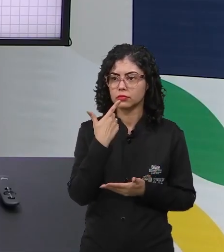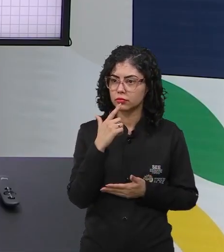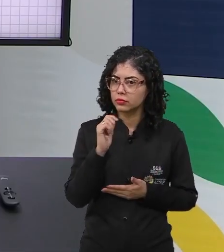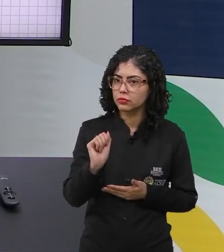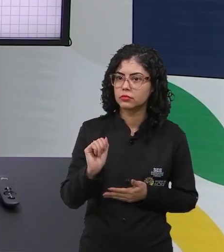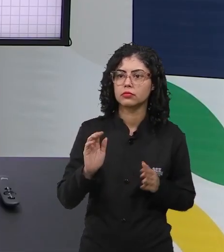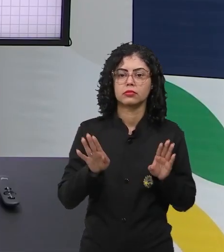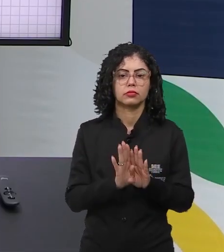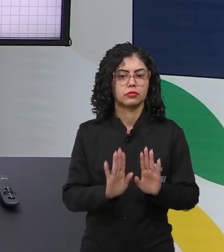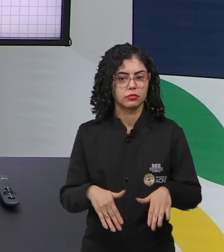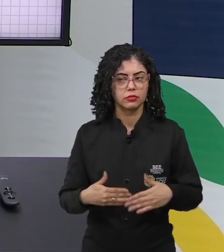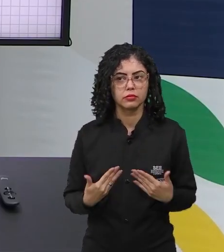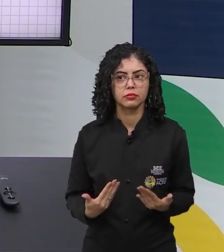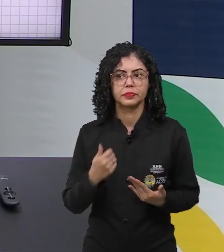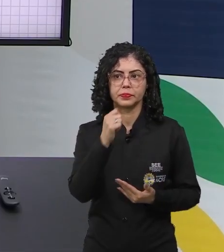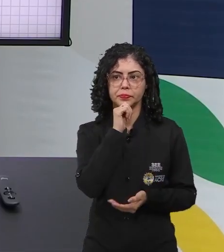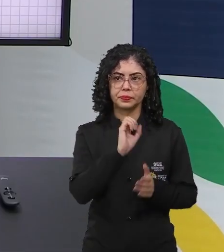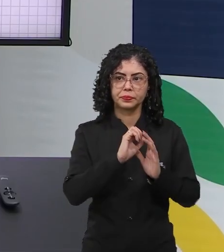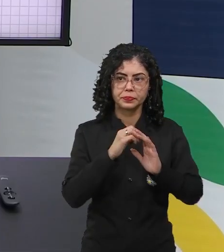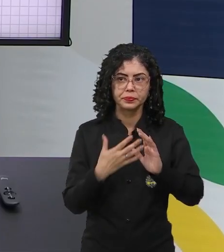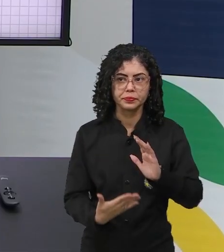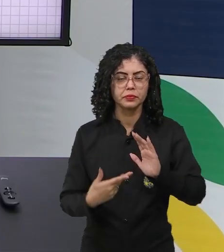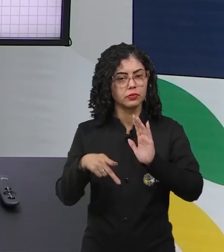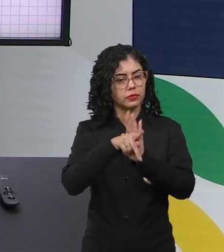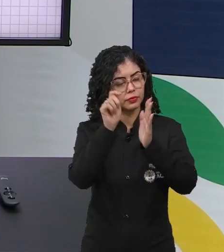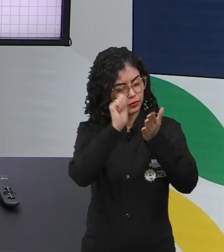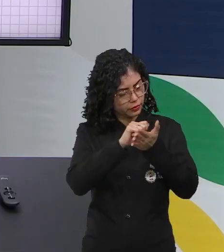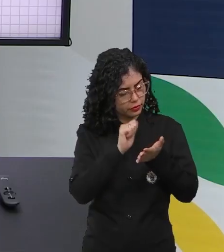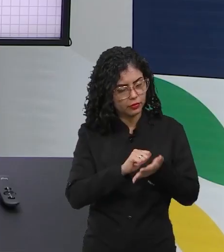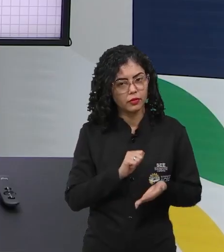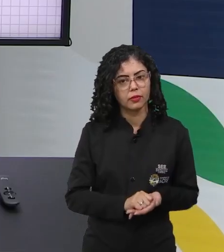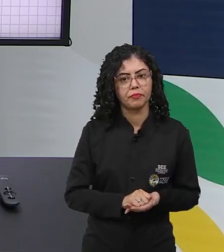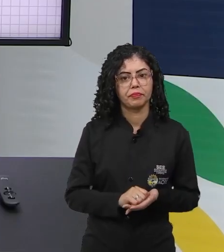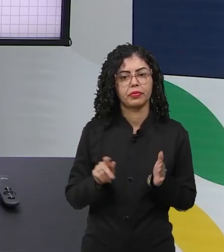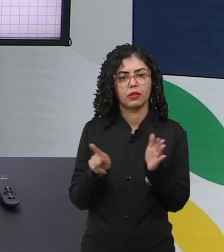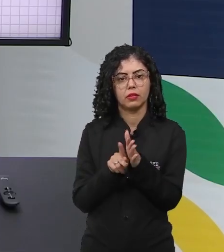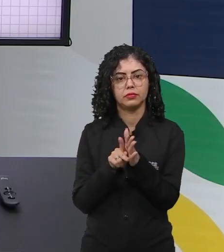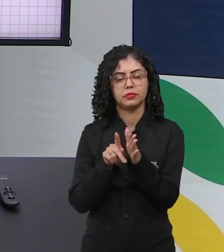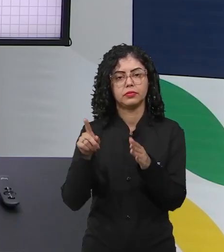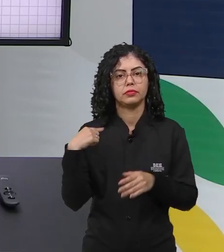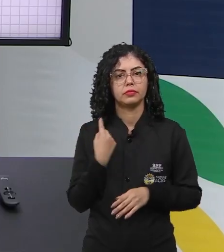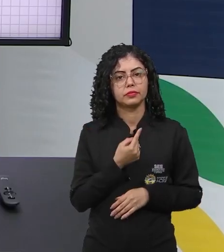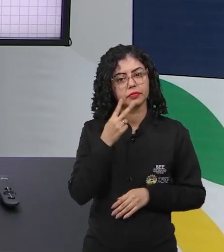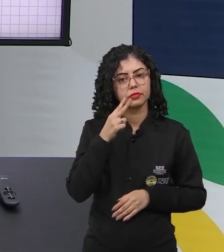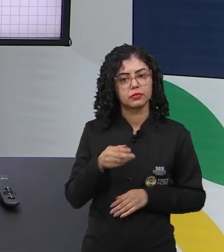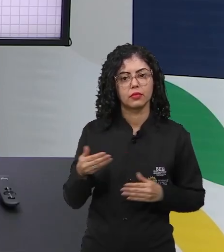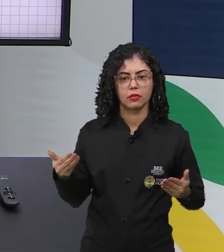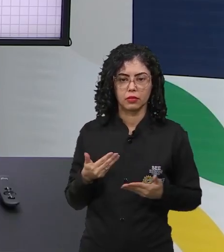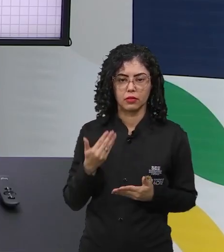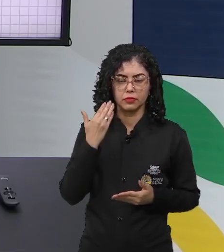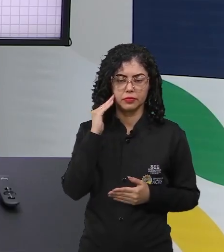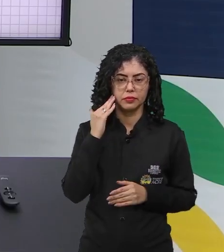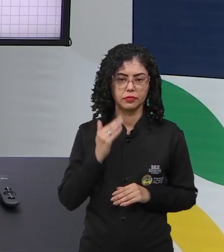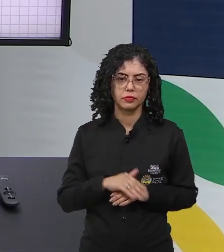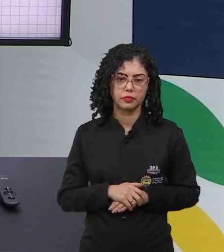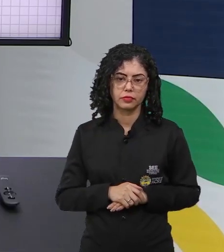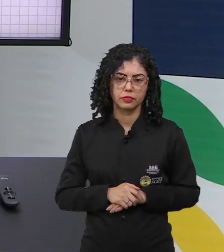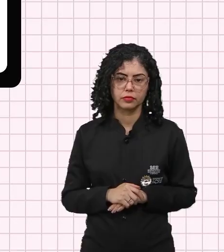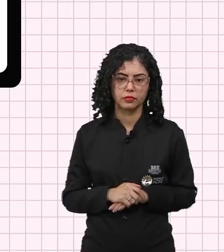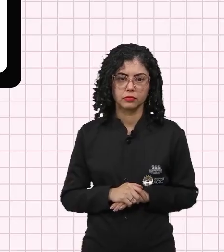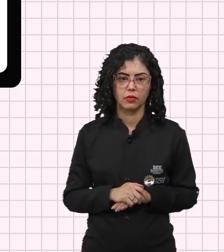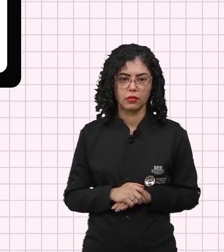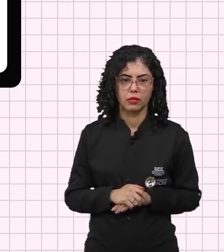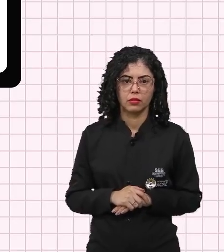vão dizer quais são as suas características de escrita e é justamente isso que vocês vão compreender na aula de